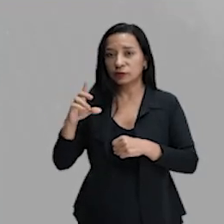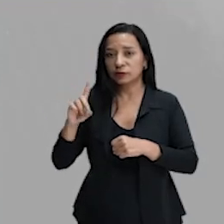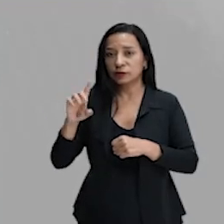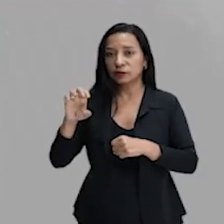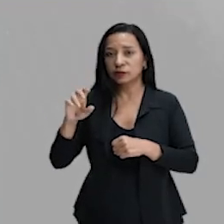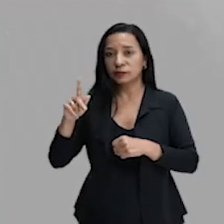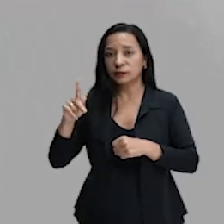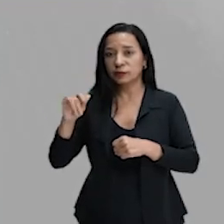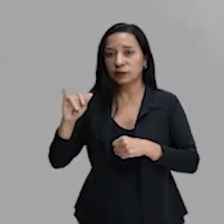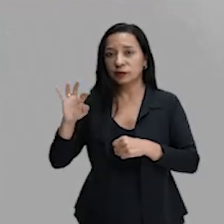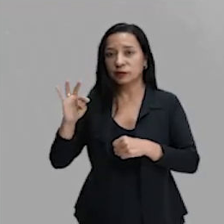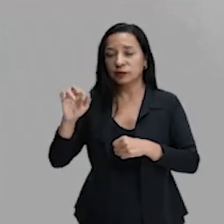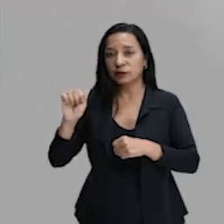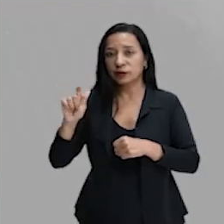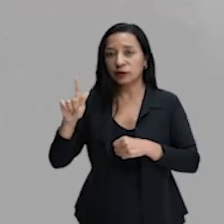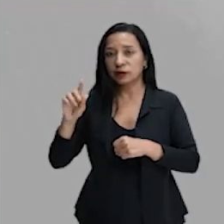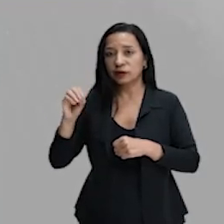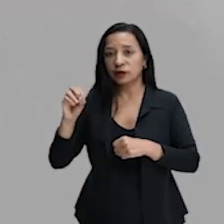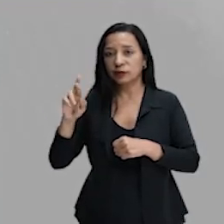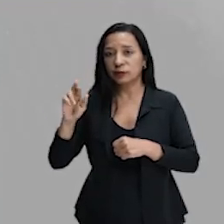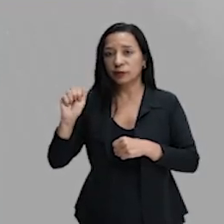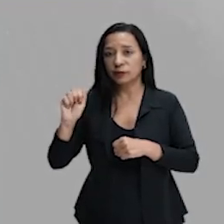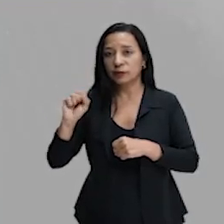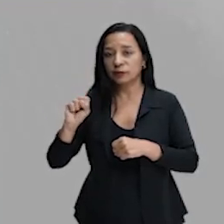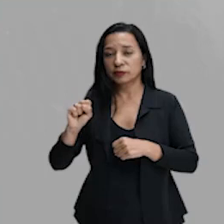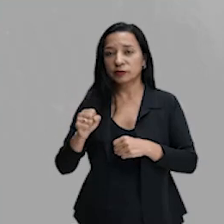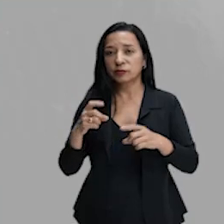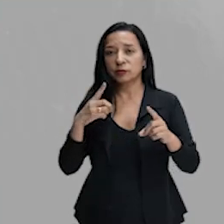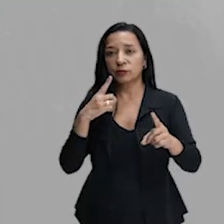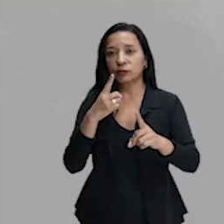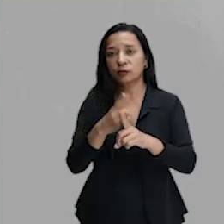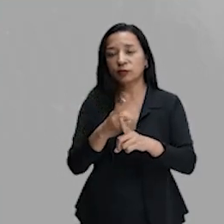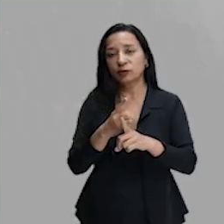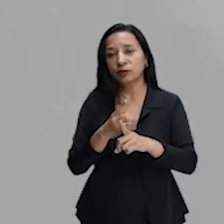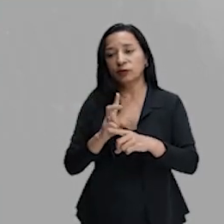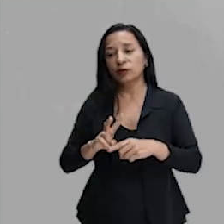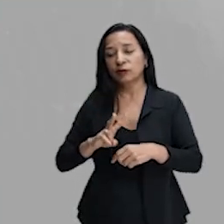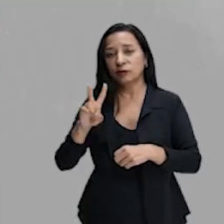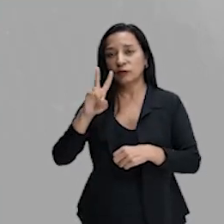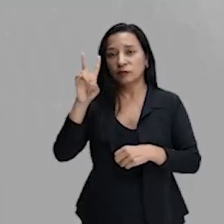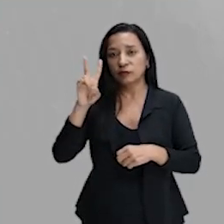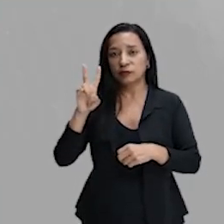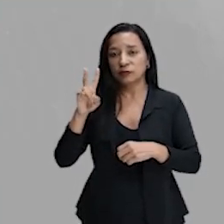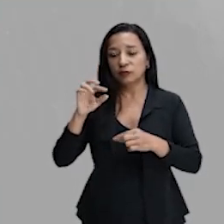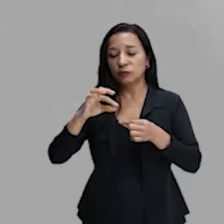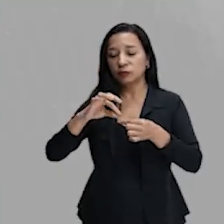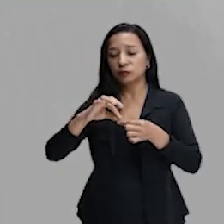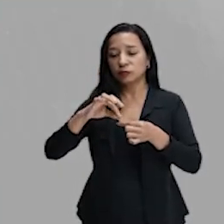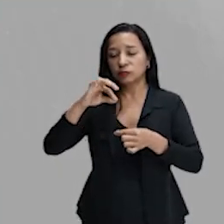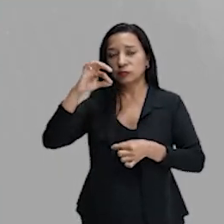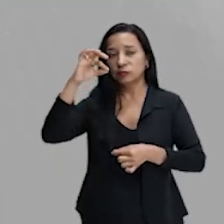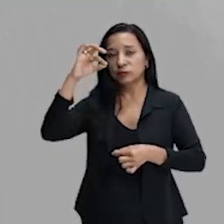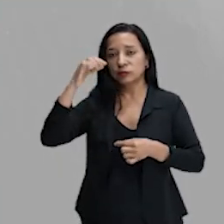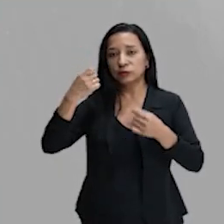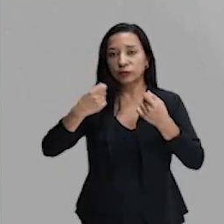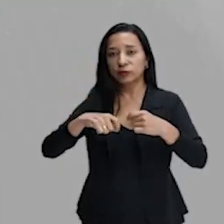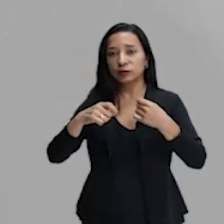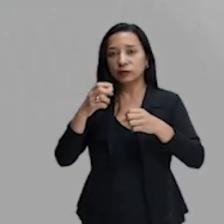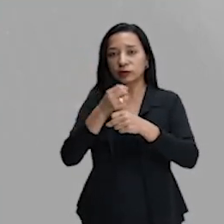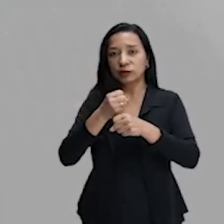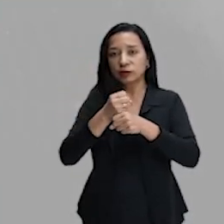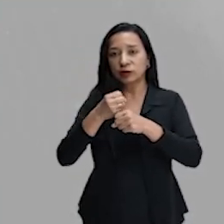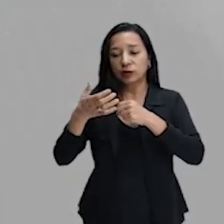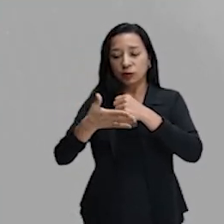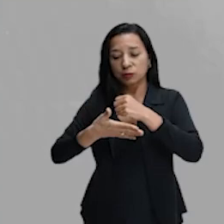precisar aplicar aqui o teorema de Pitágoras para encontrar o valor dessa medida aqui que eu vou precisar para calcular